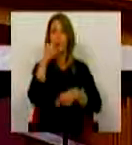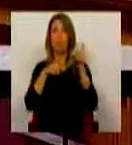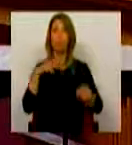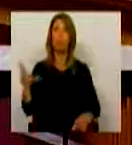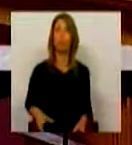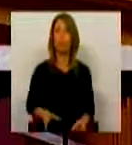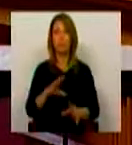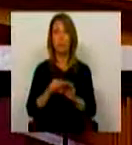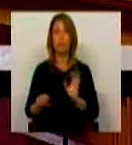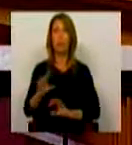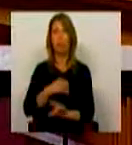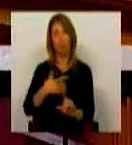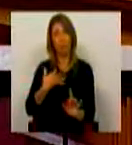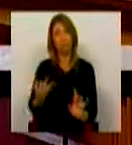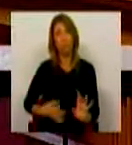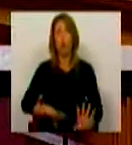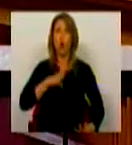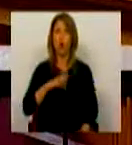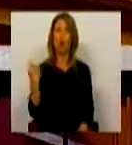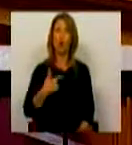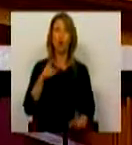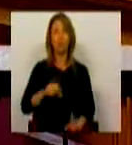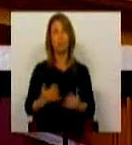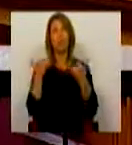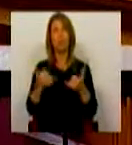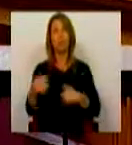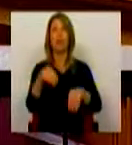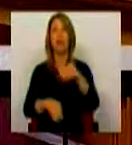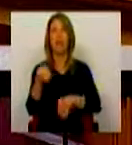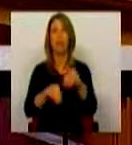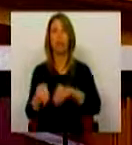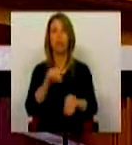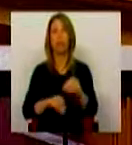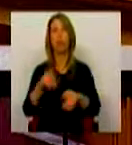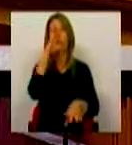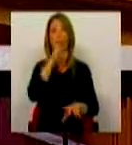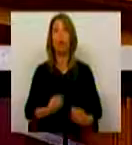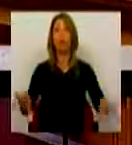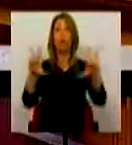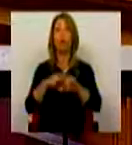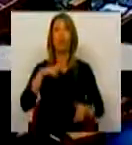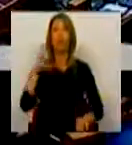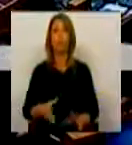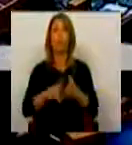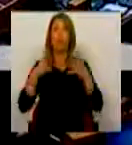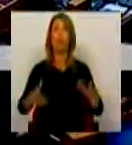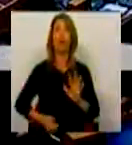europeias, e irão acreditar também a nós e confiar nas próximas eleições legislativas por um Portugal melhor e maior com o Partido Socialista. Muito obrigada.